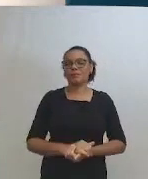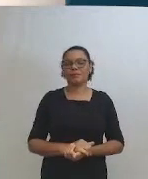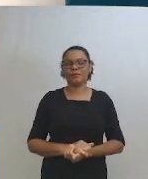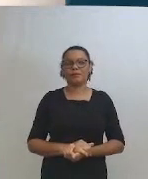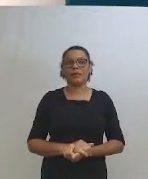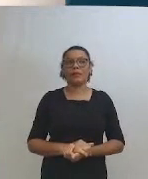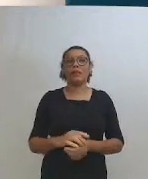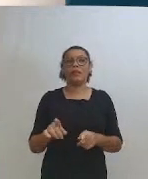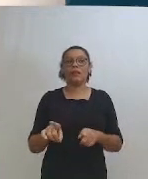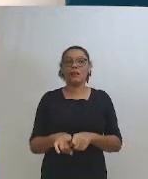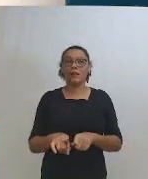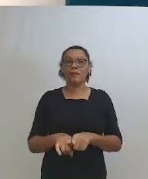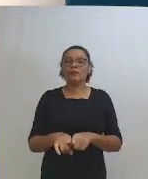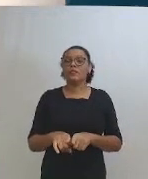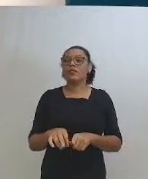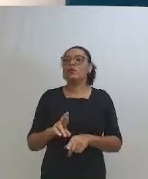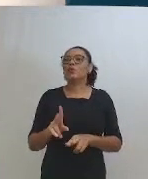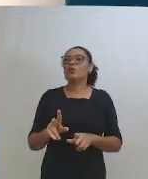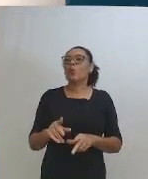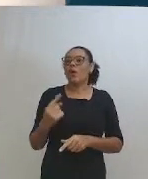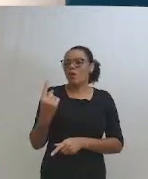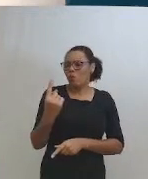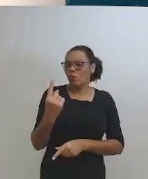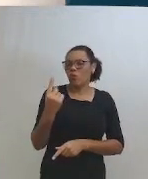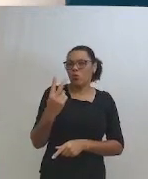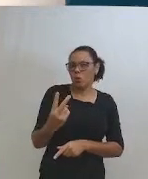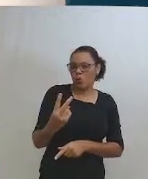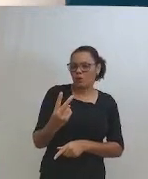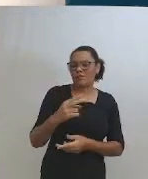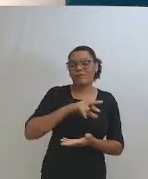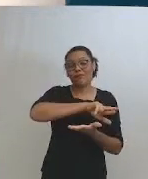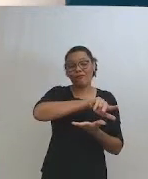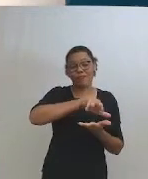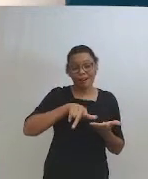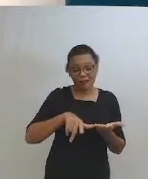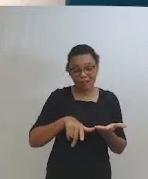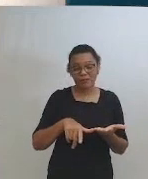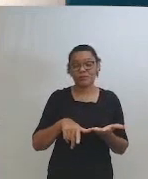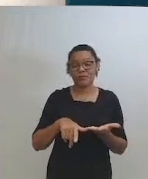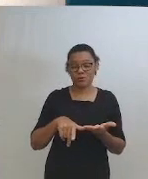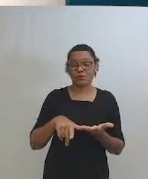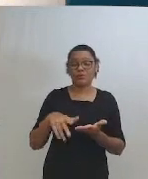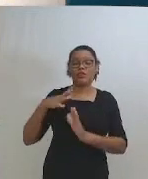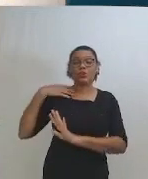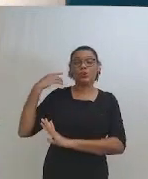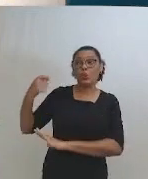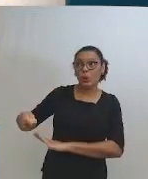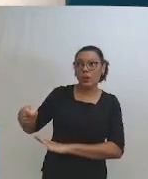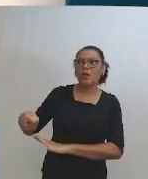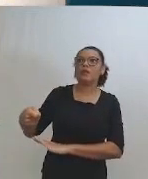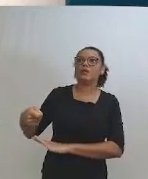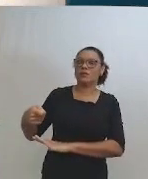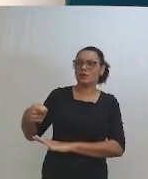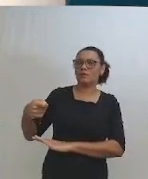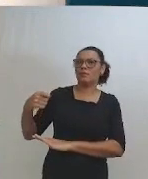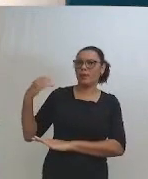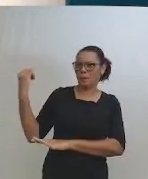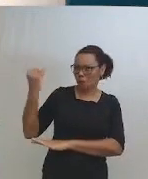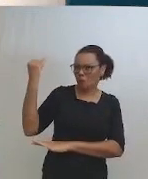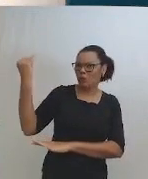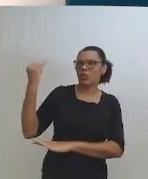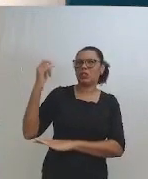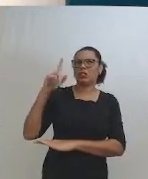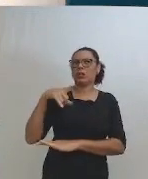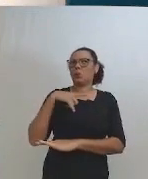e não é somente um ou dois, são vários, protagonizados por um juiz de piso que não se preocupa com a efetividade da